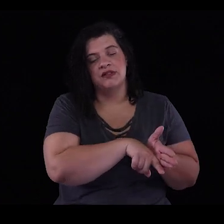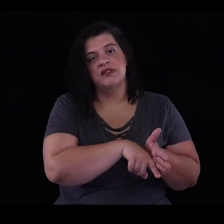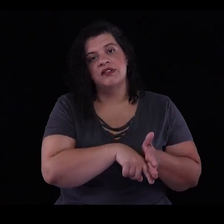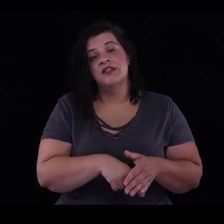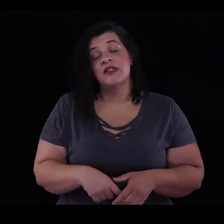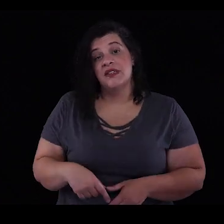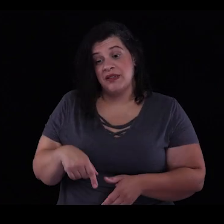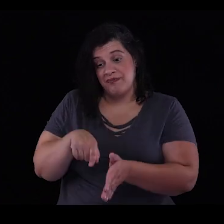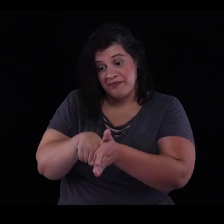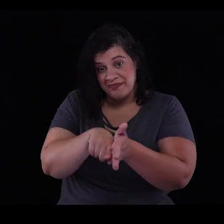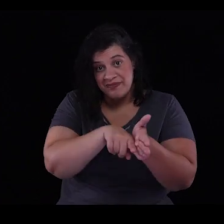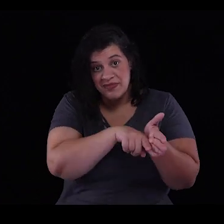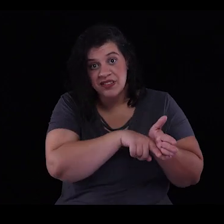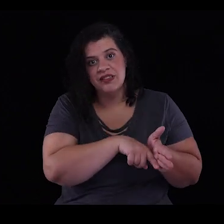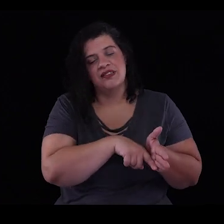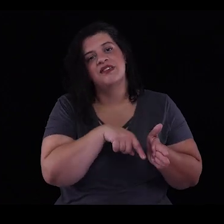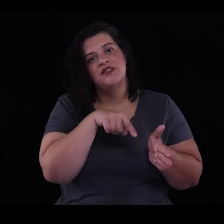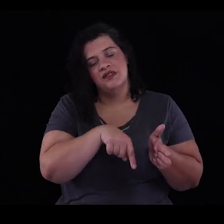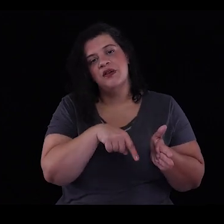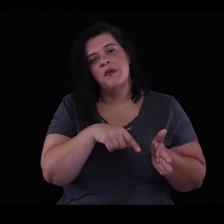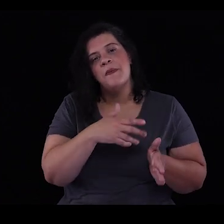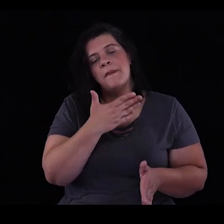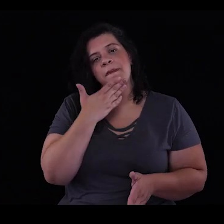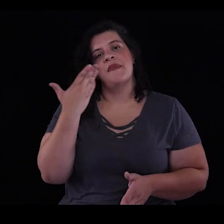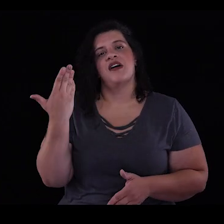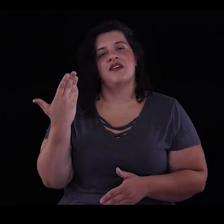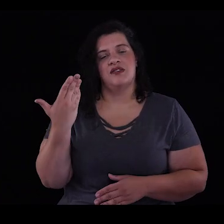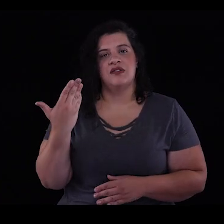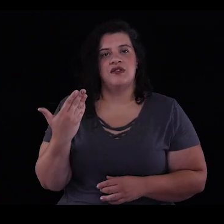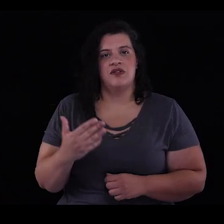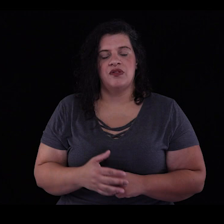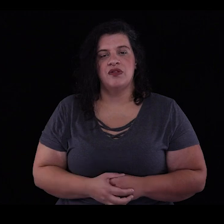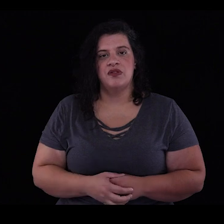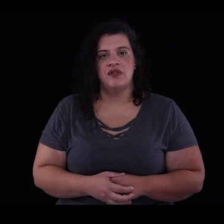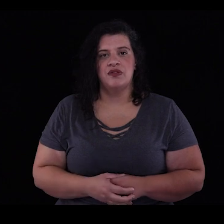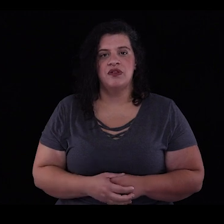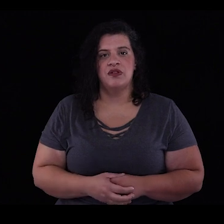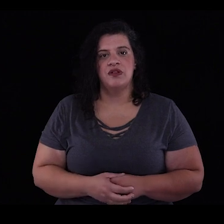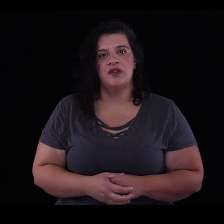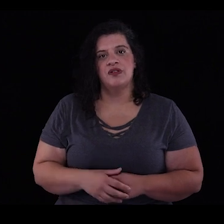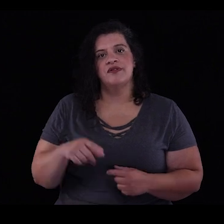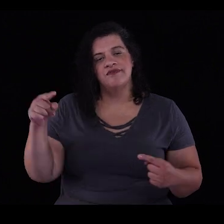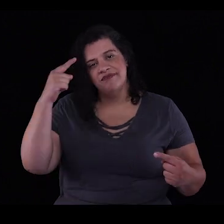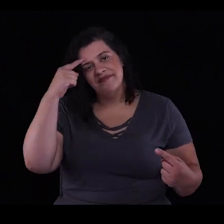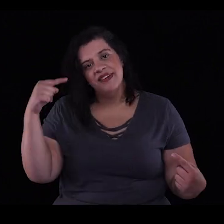a parte talvez mais facilmente